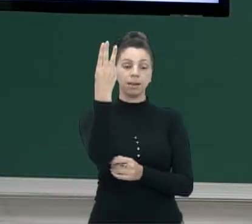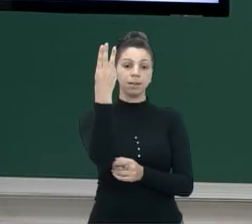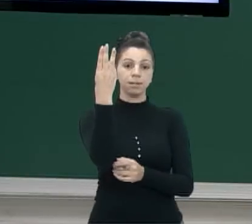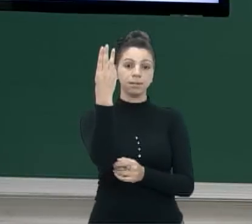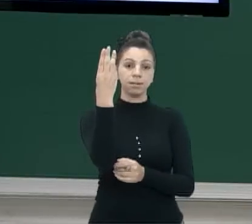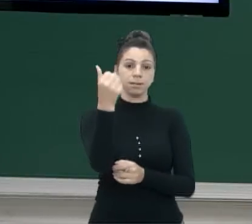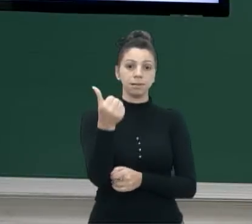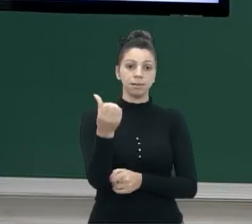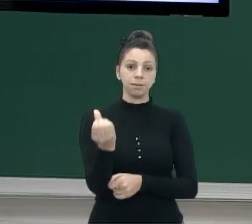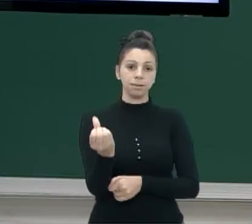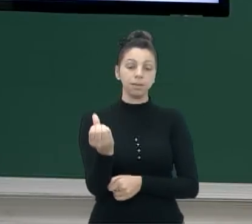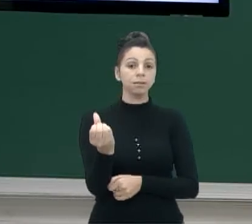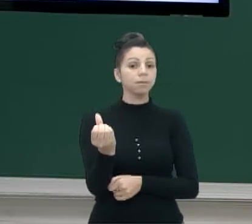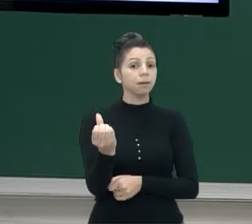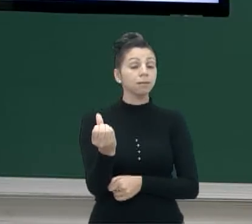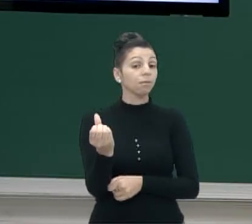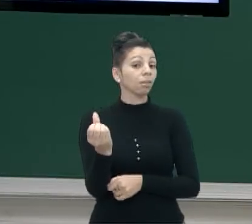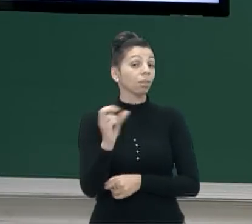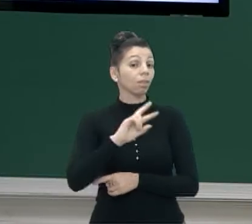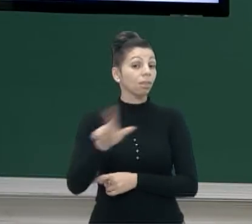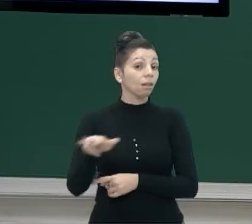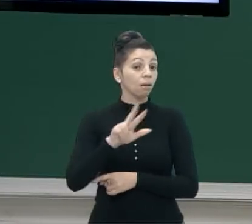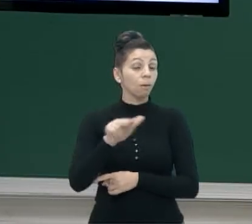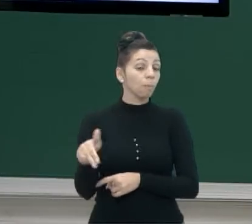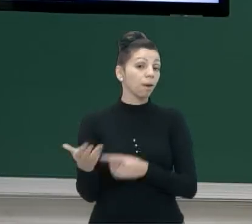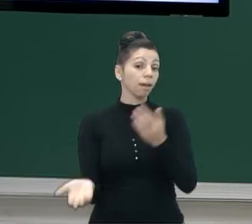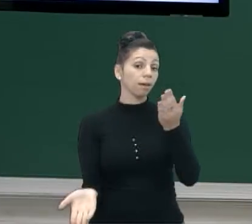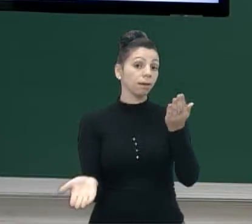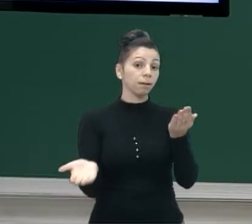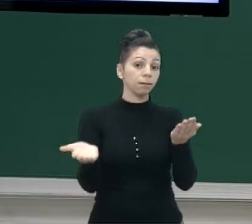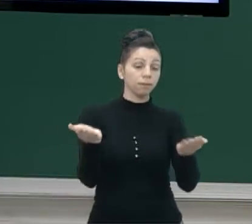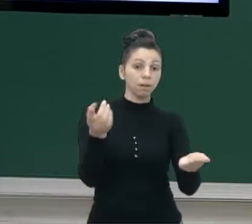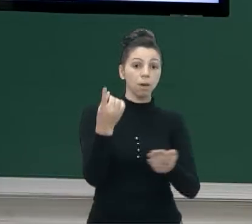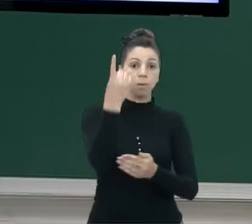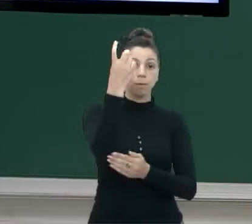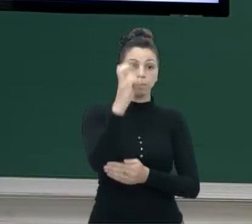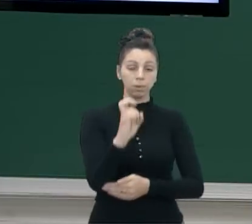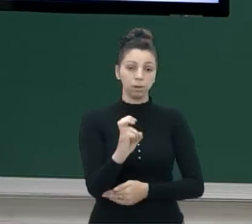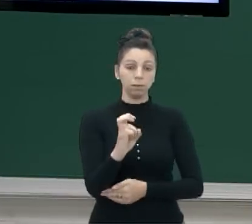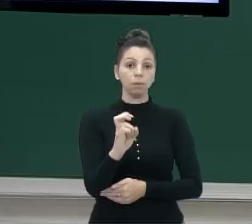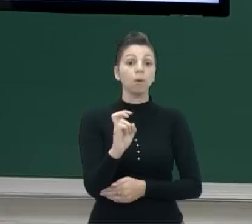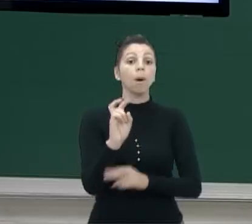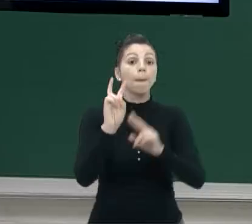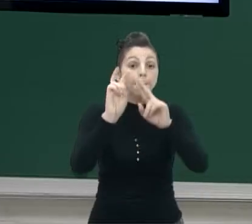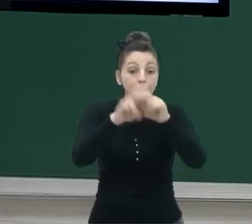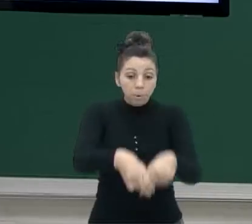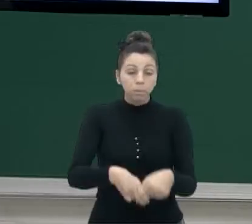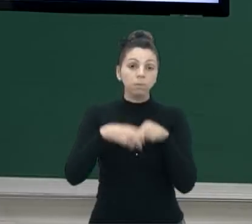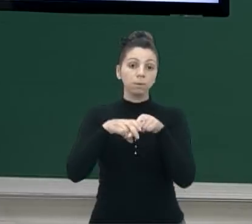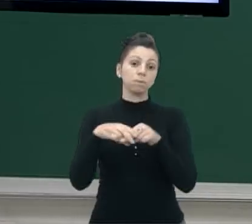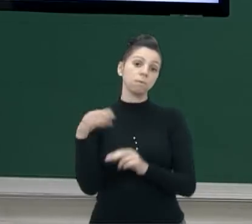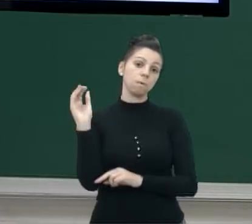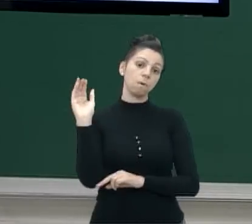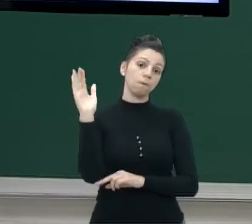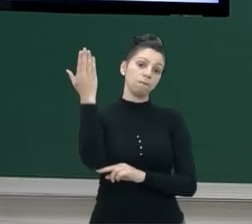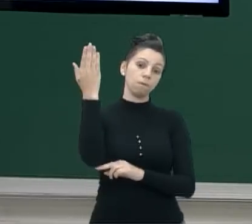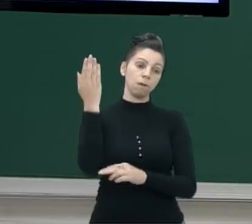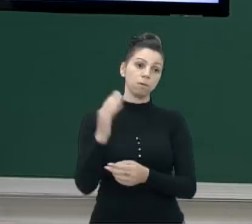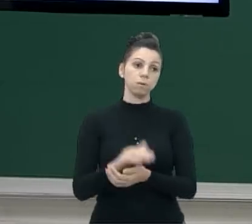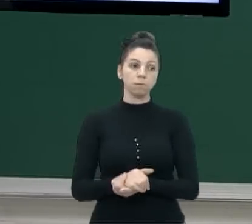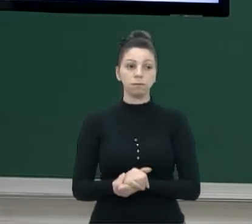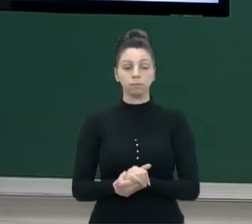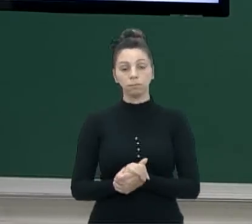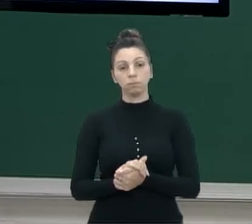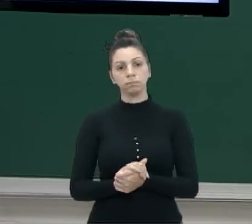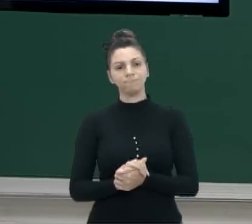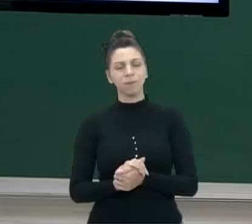é equivalente a 1/5. Então, por isso, essa alternativa é falsa. Mas, professora, ficou